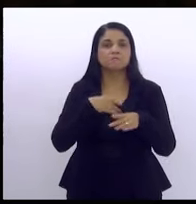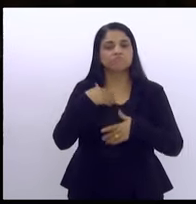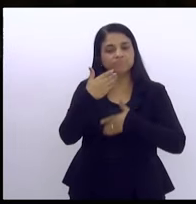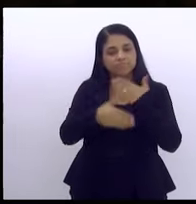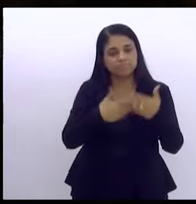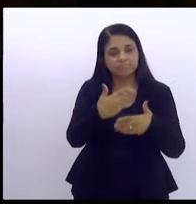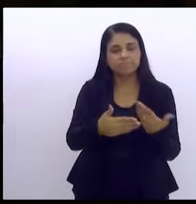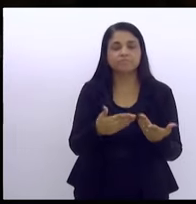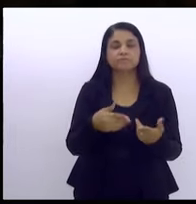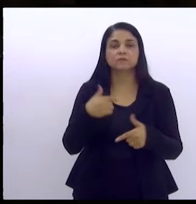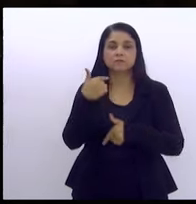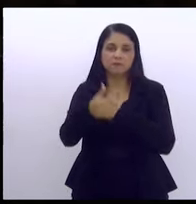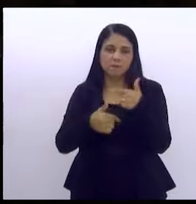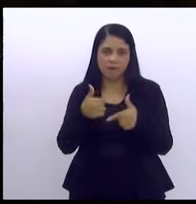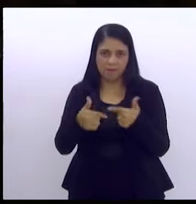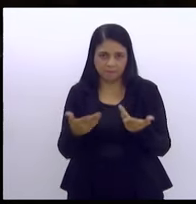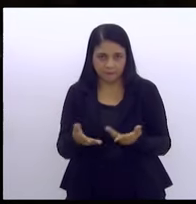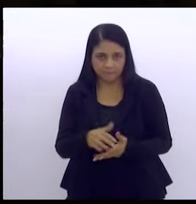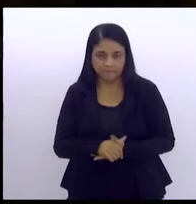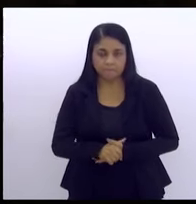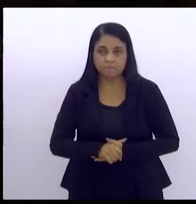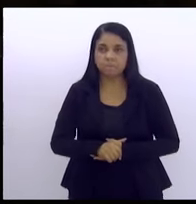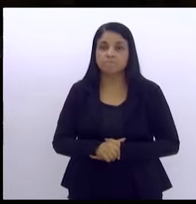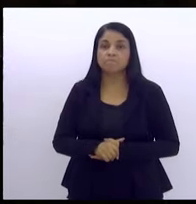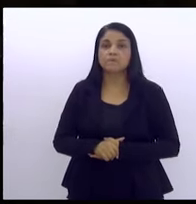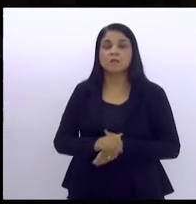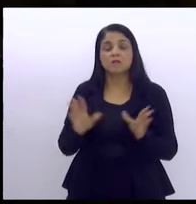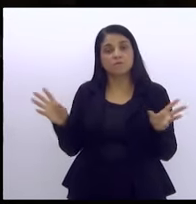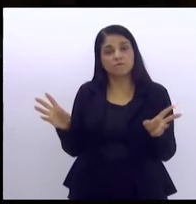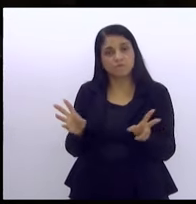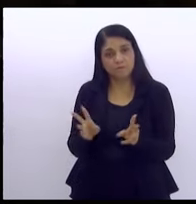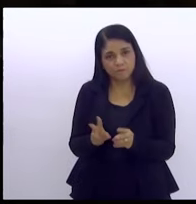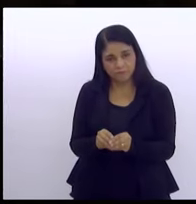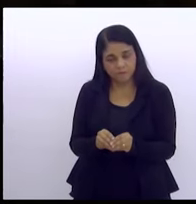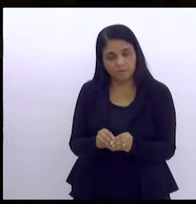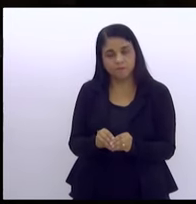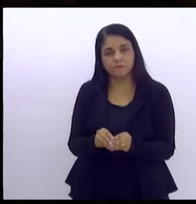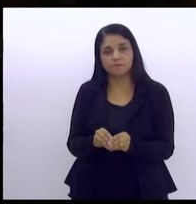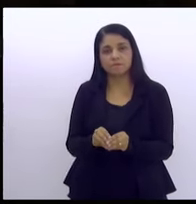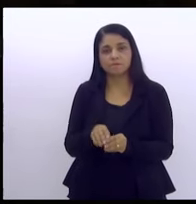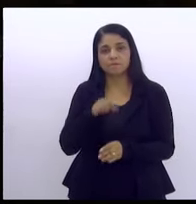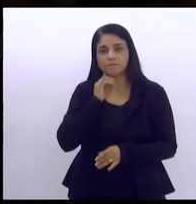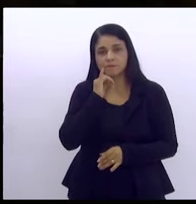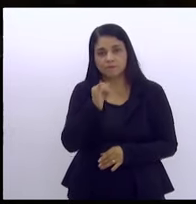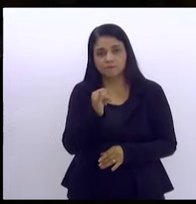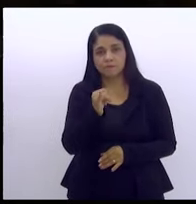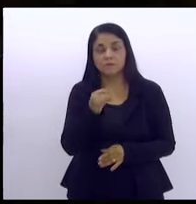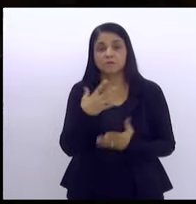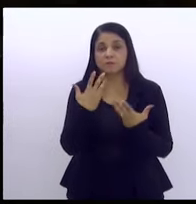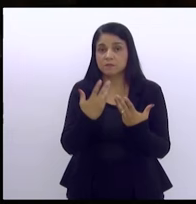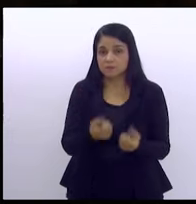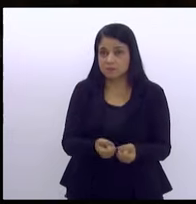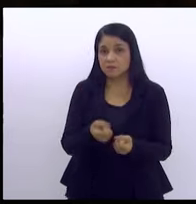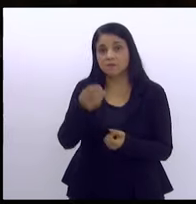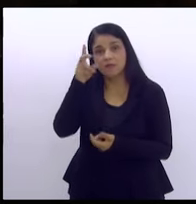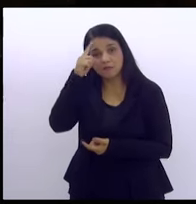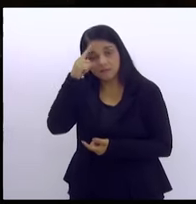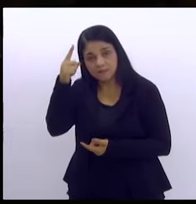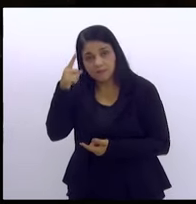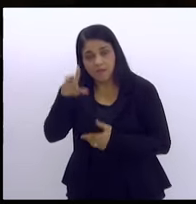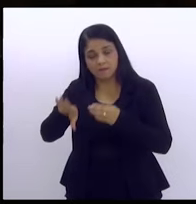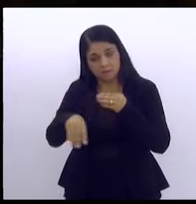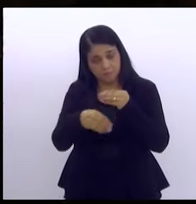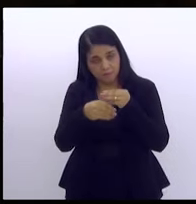nosso Geraldo Nogueira. Inclusive, eu quero finalizar aqui dizendo, então, que estamos acatando as ideias que foram